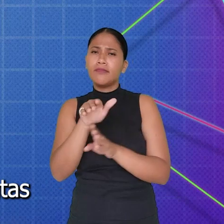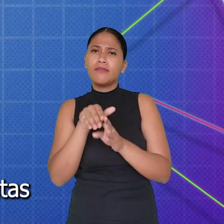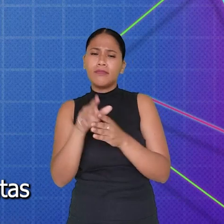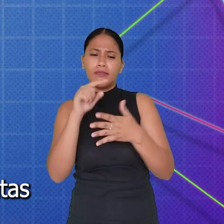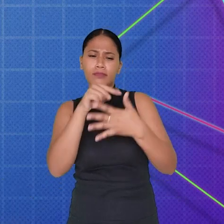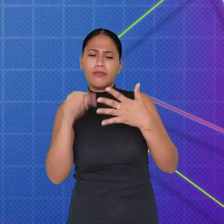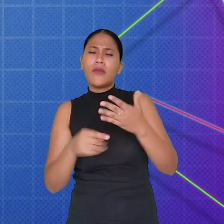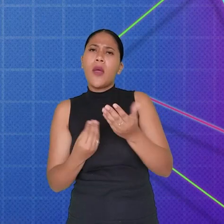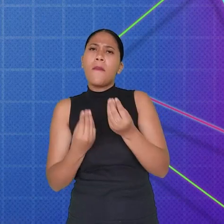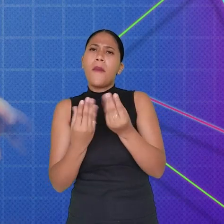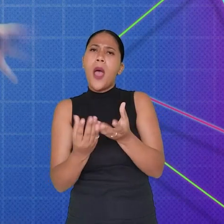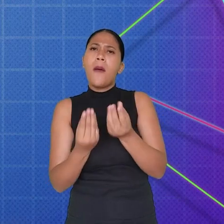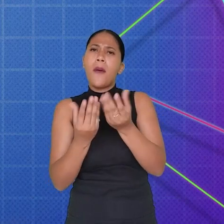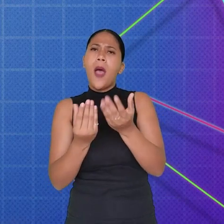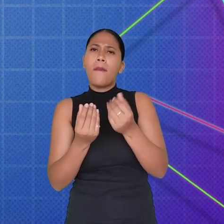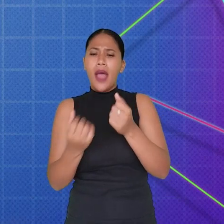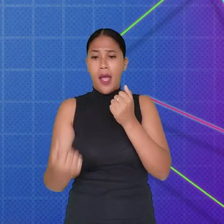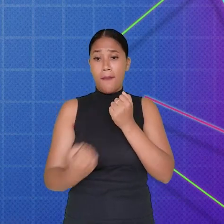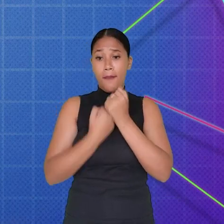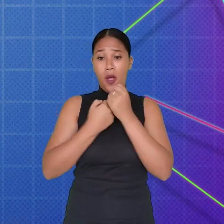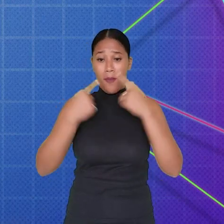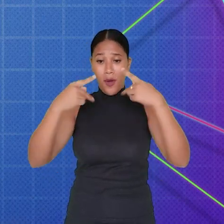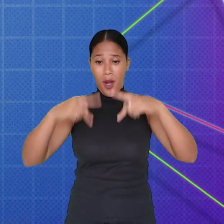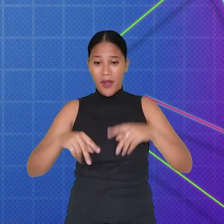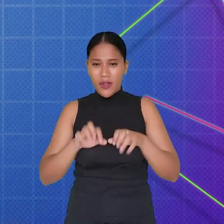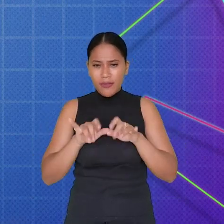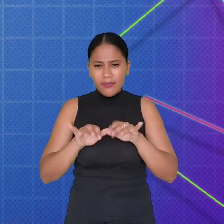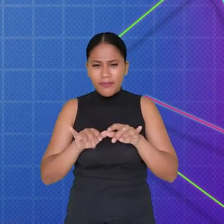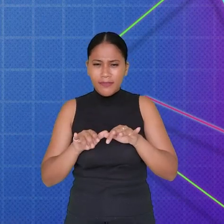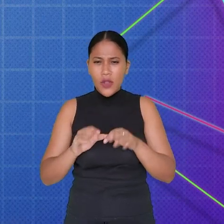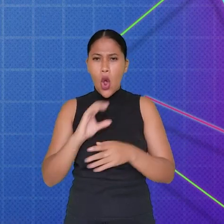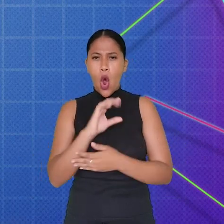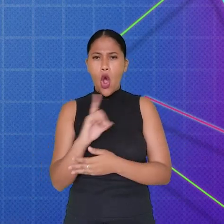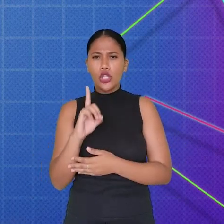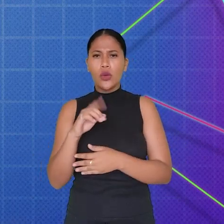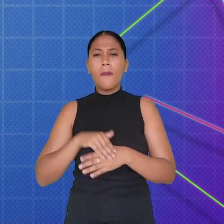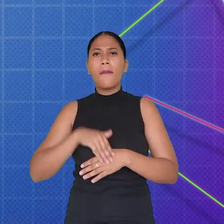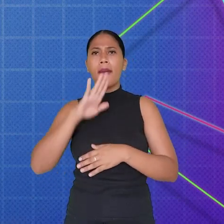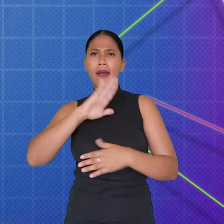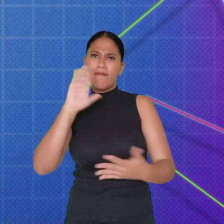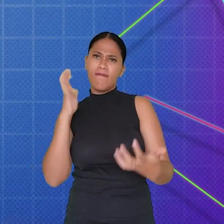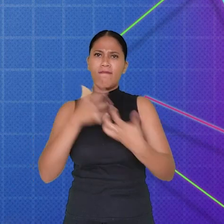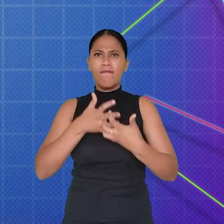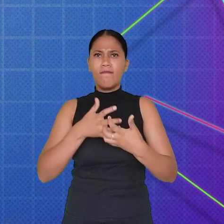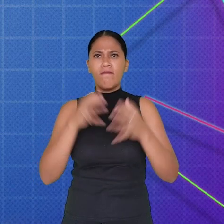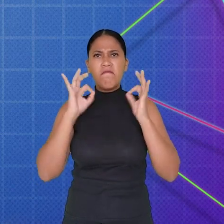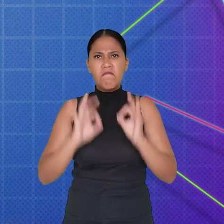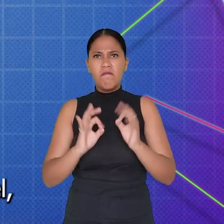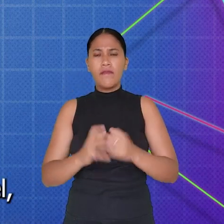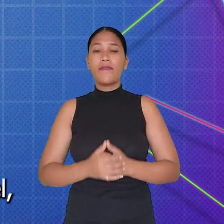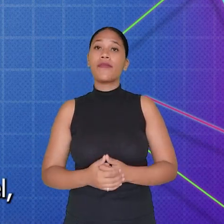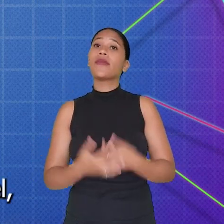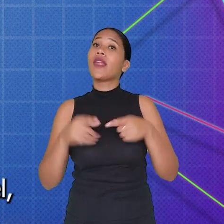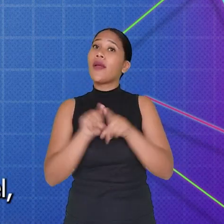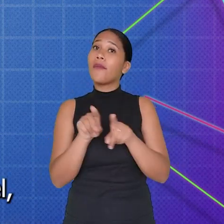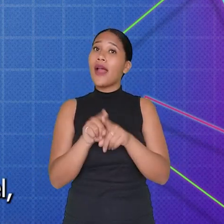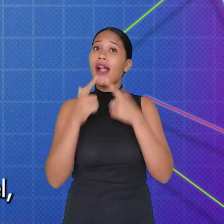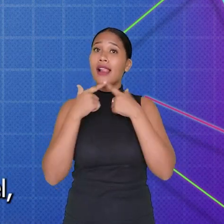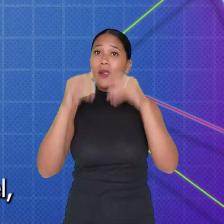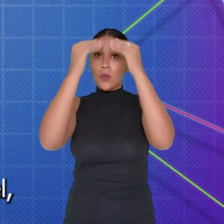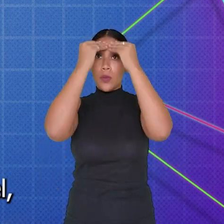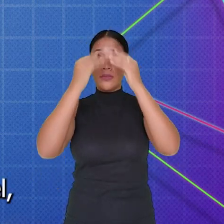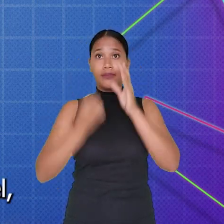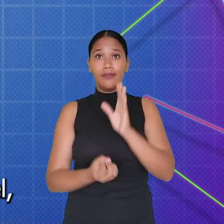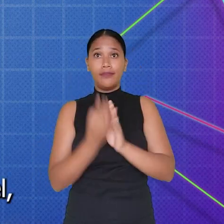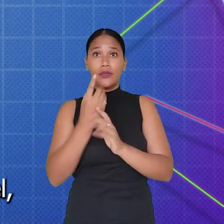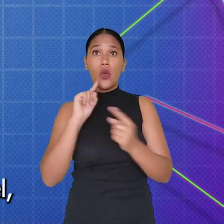recursos e ferramentas que ajudam o programador a desenvolver seu código de maneira mais eficiente e eficaz. Além disso, a linguagem